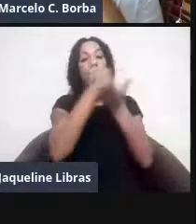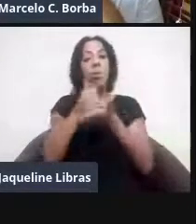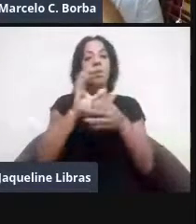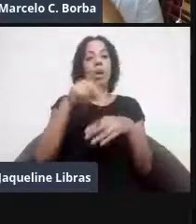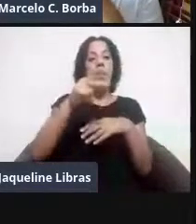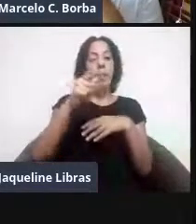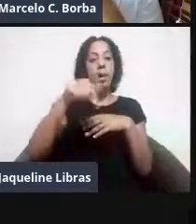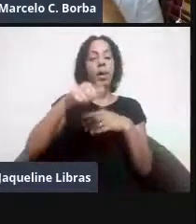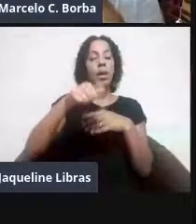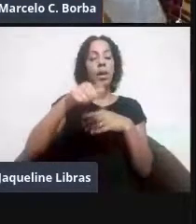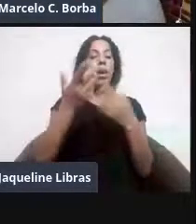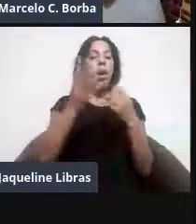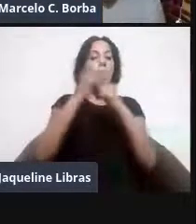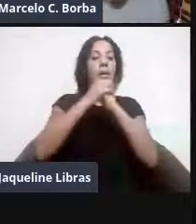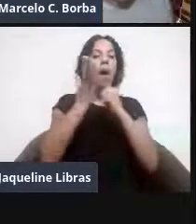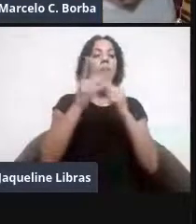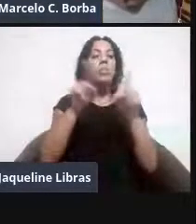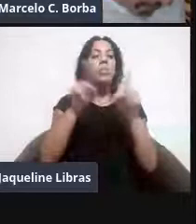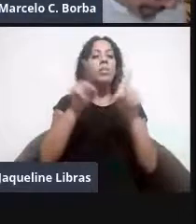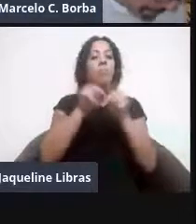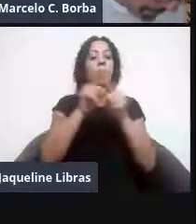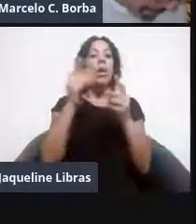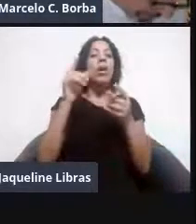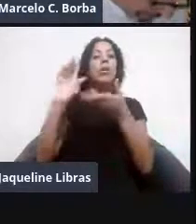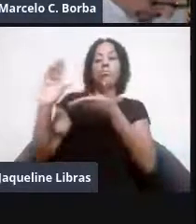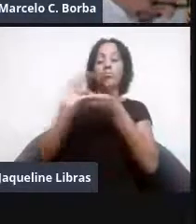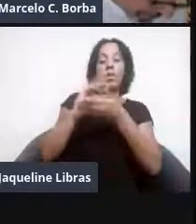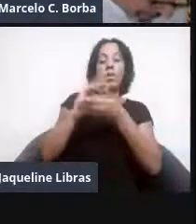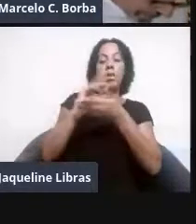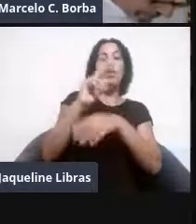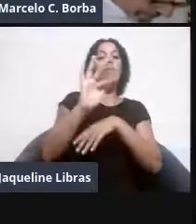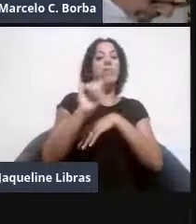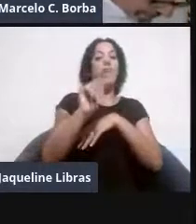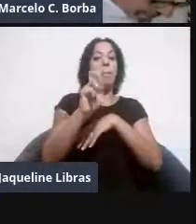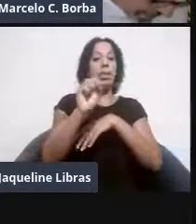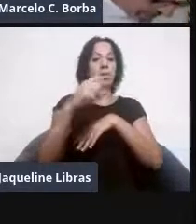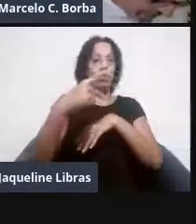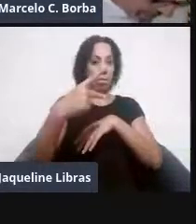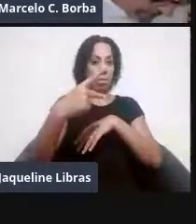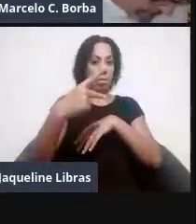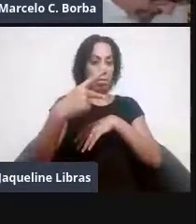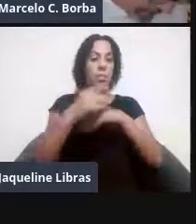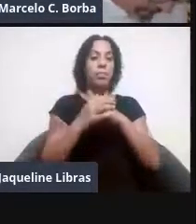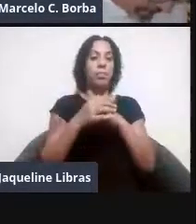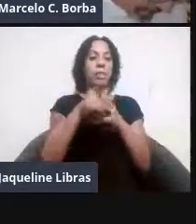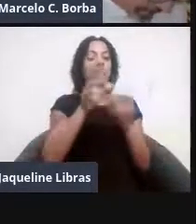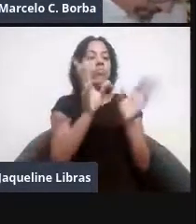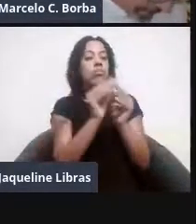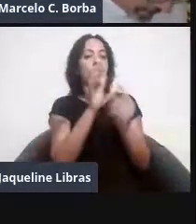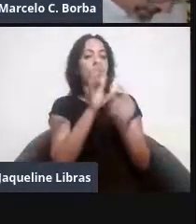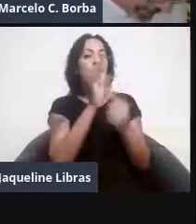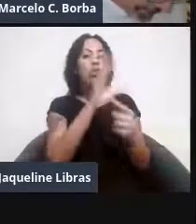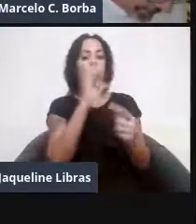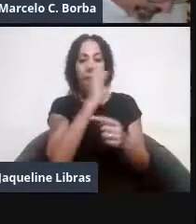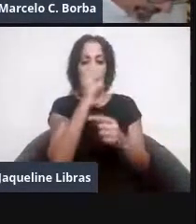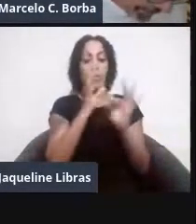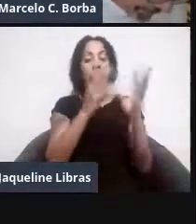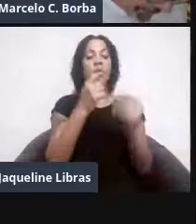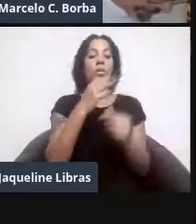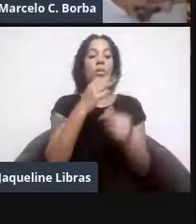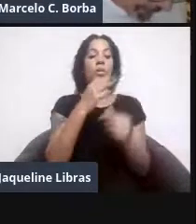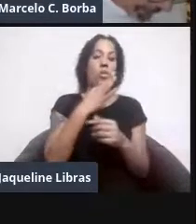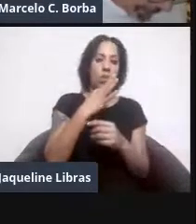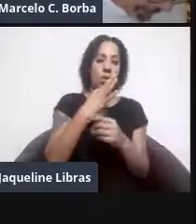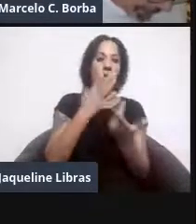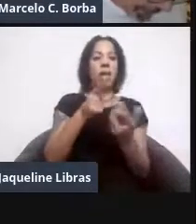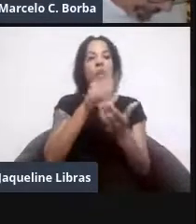CAPES, e atualmente um projeto financiado aí pela FAPESP. Aqui, rapidamente, só para todos conhecerem aí